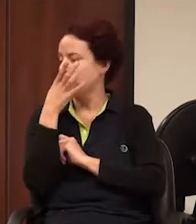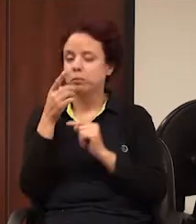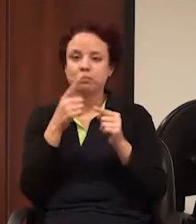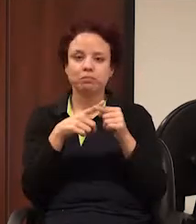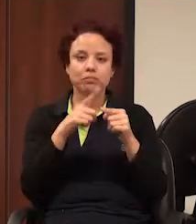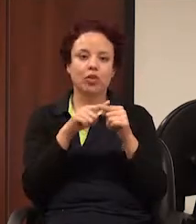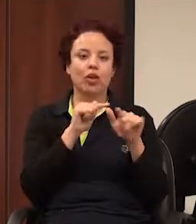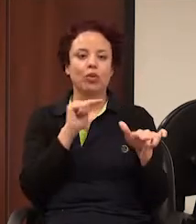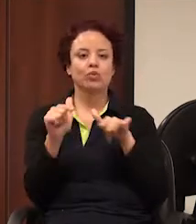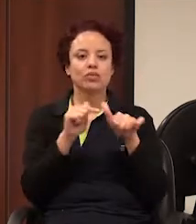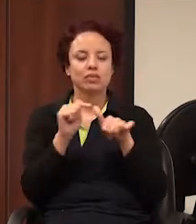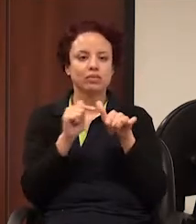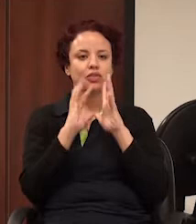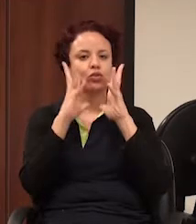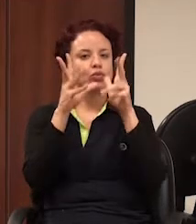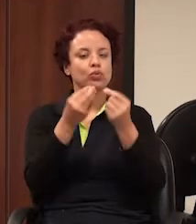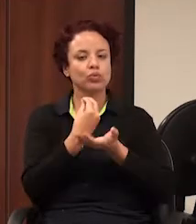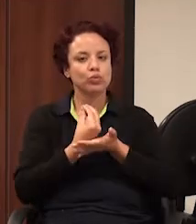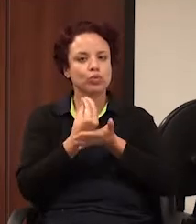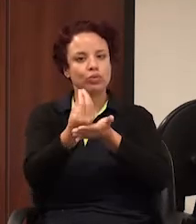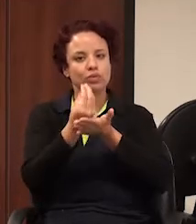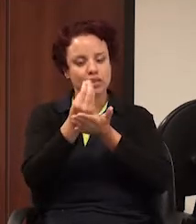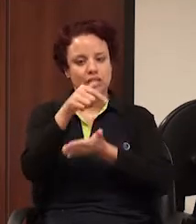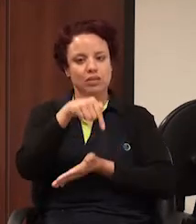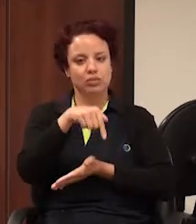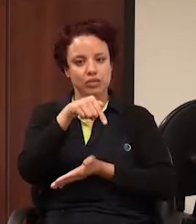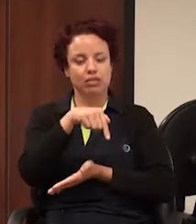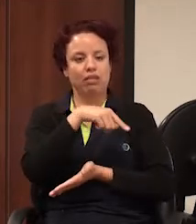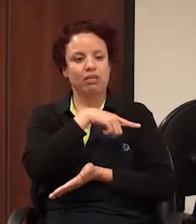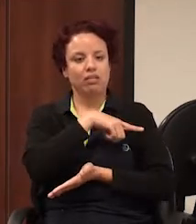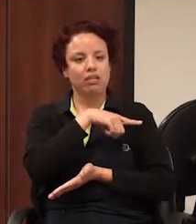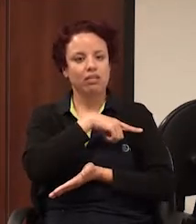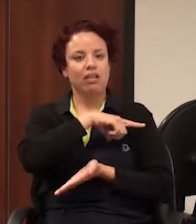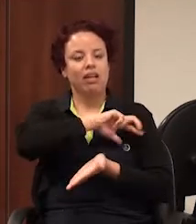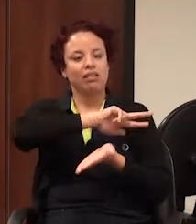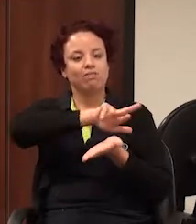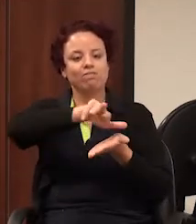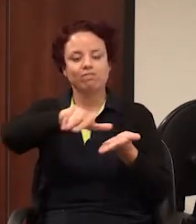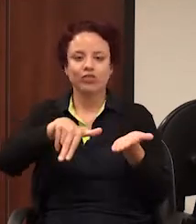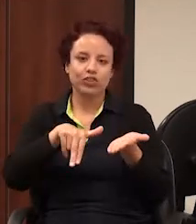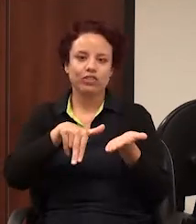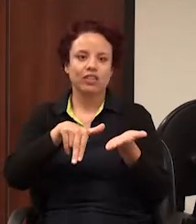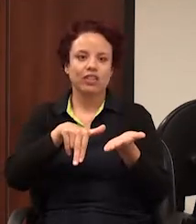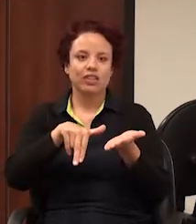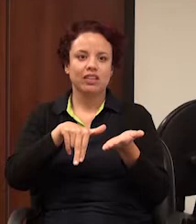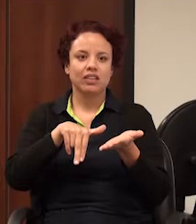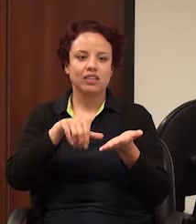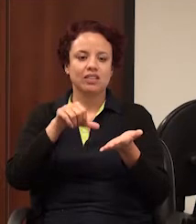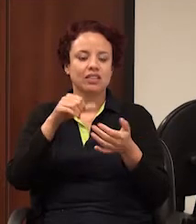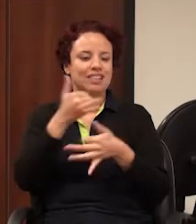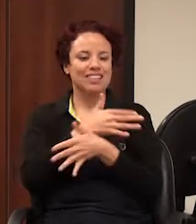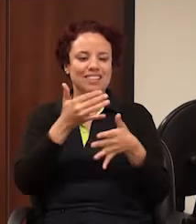serviços, enfim, tudo aquilo que é oferecido acaba tendo suas devidas diferenças nos mais diversos